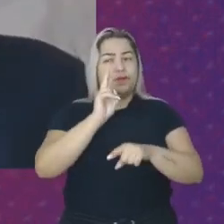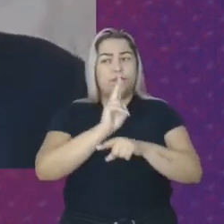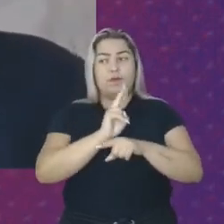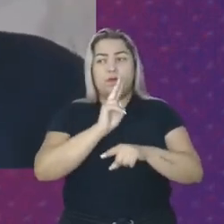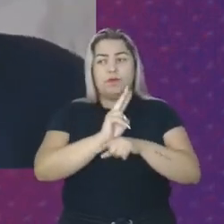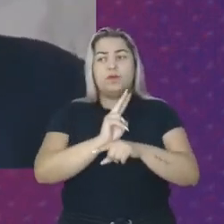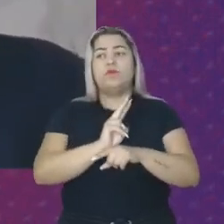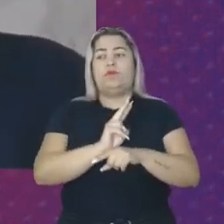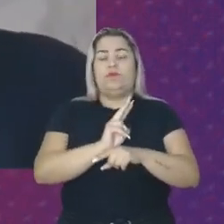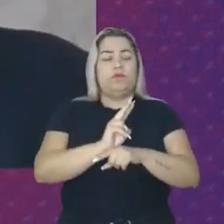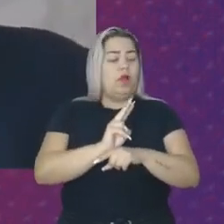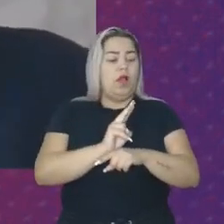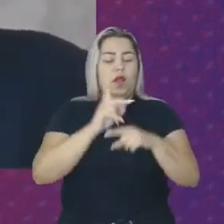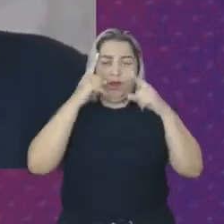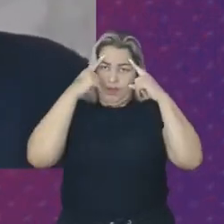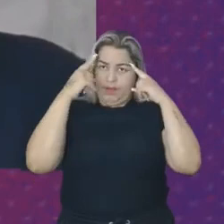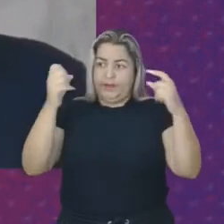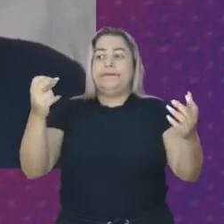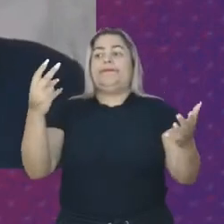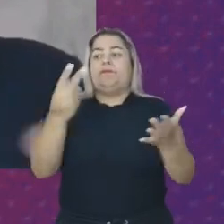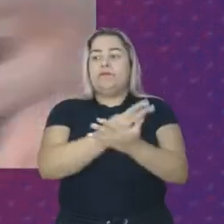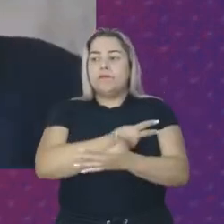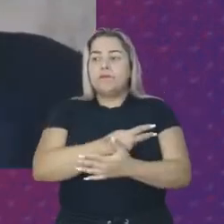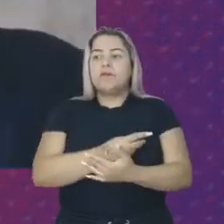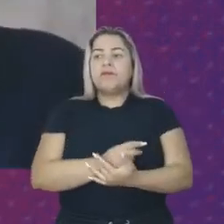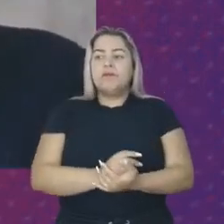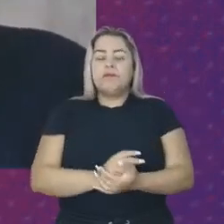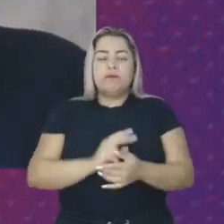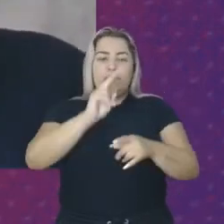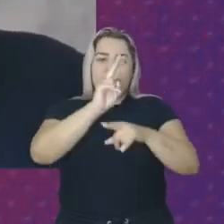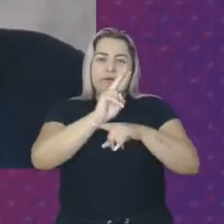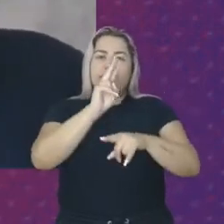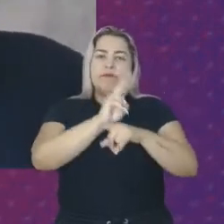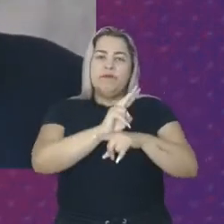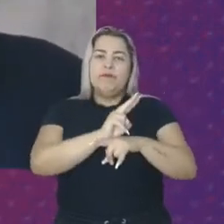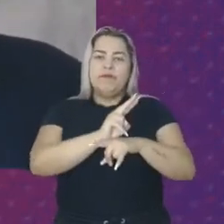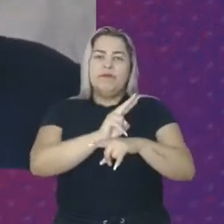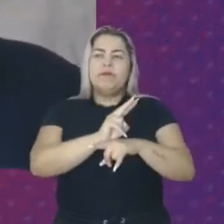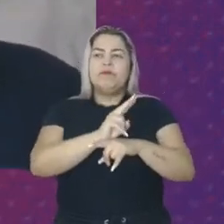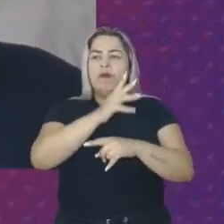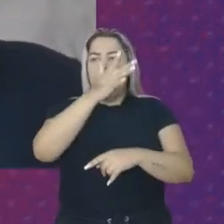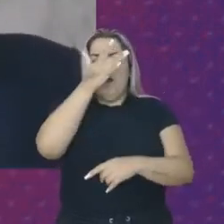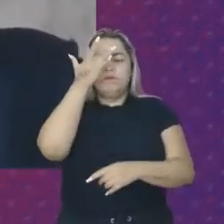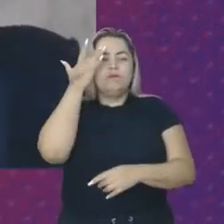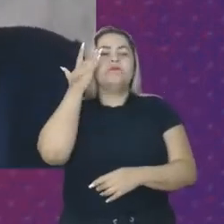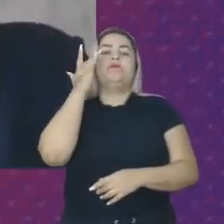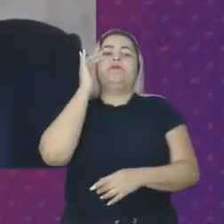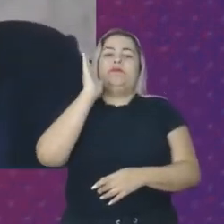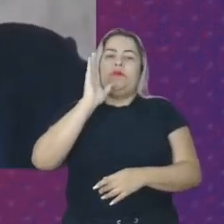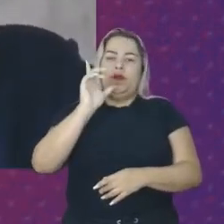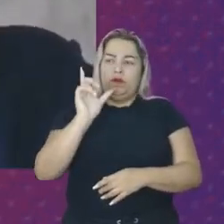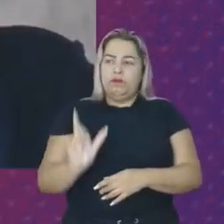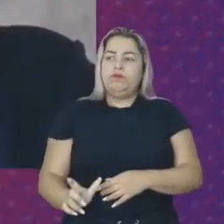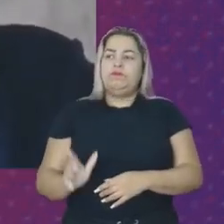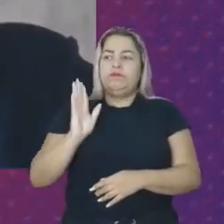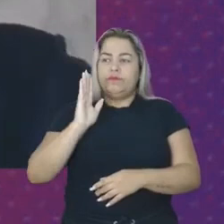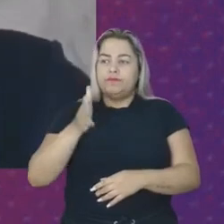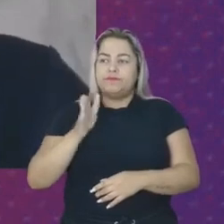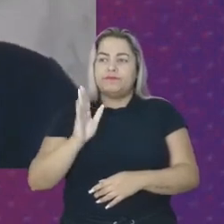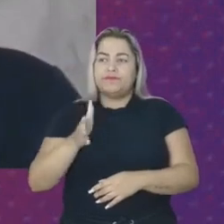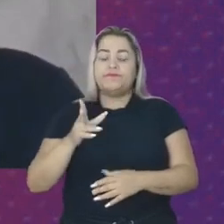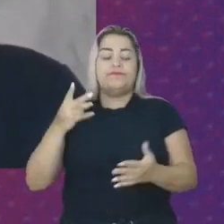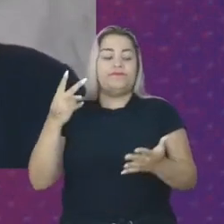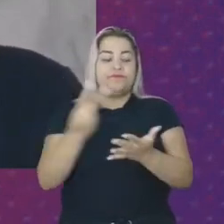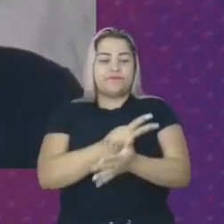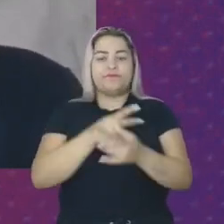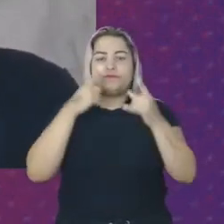para que a violência não ocorra, elas são também proteção e prevenção para as mulheres que já estão em situação de violência, para